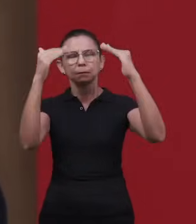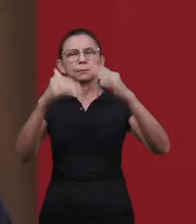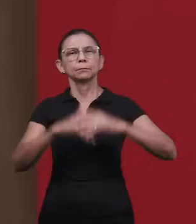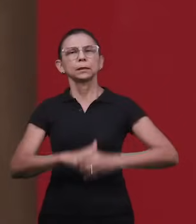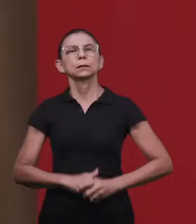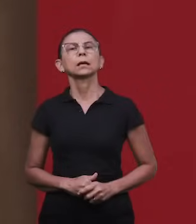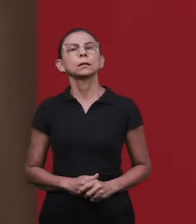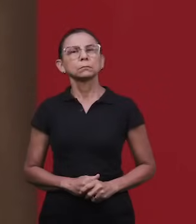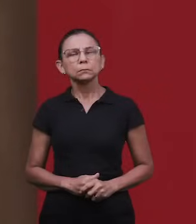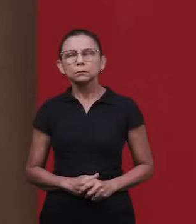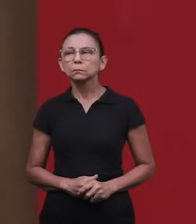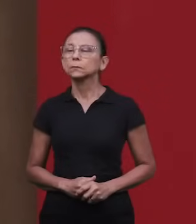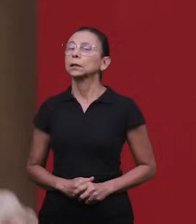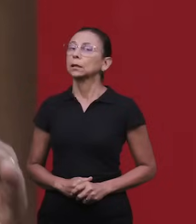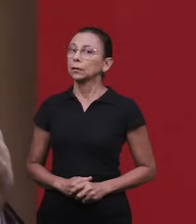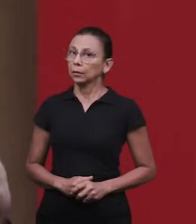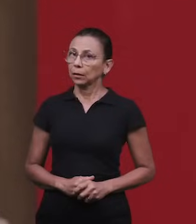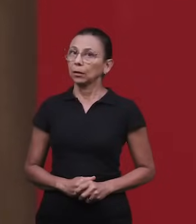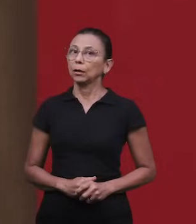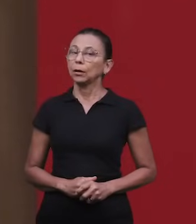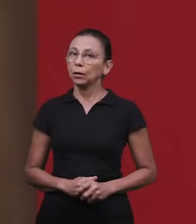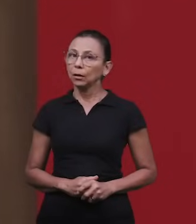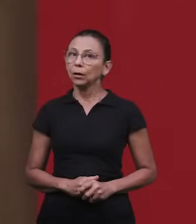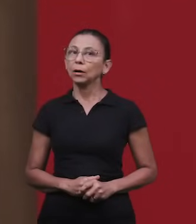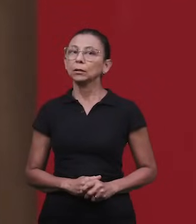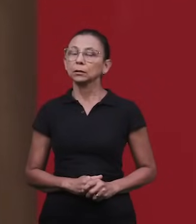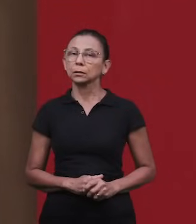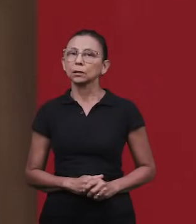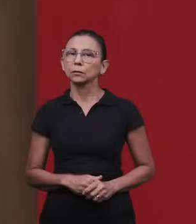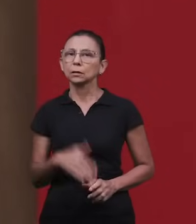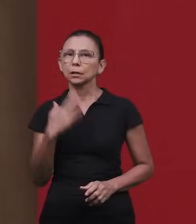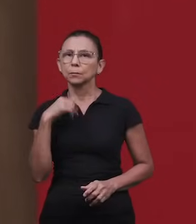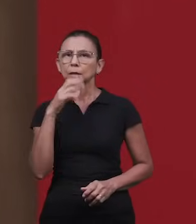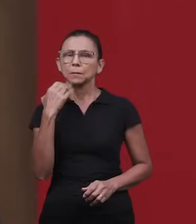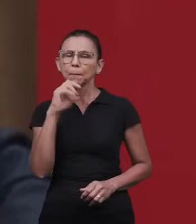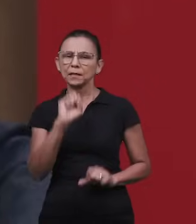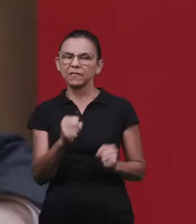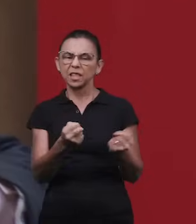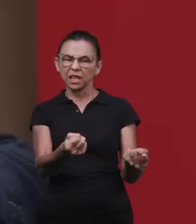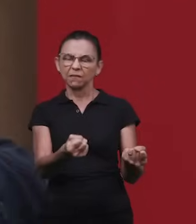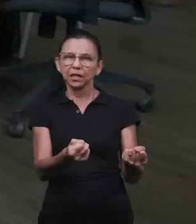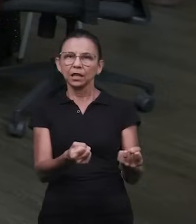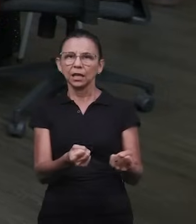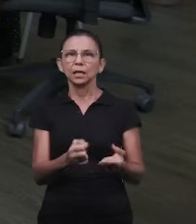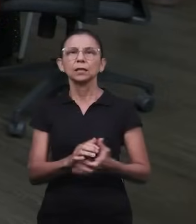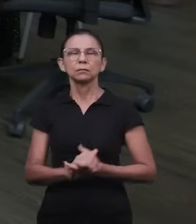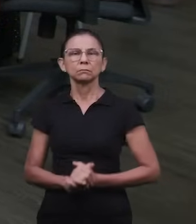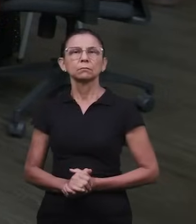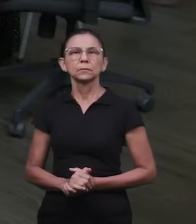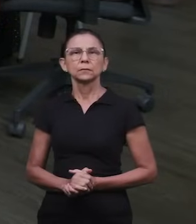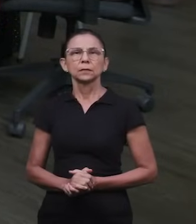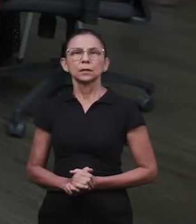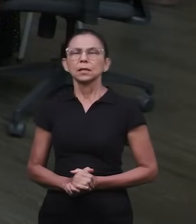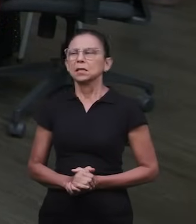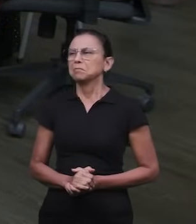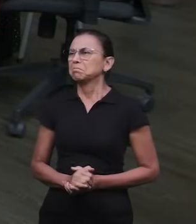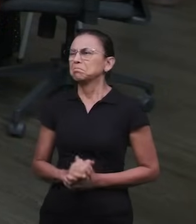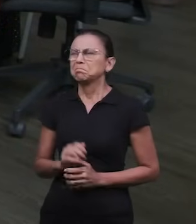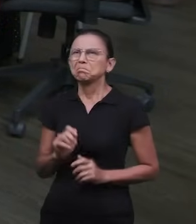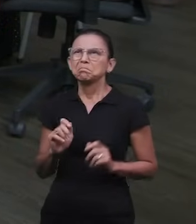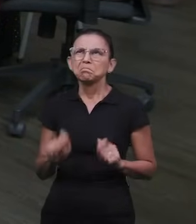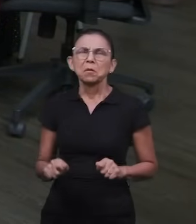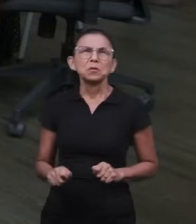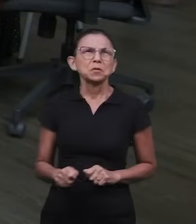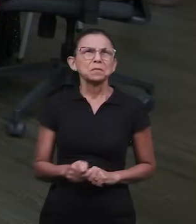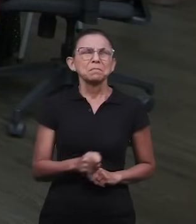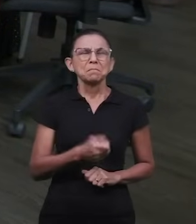uma coisa que você vai defender os seus pais, você vai falar bem deles. Eles podem ser, meu pai é o pior